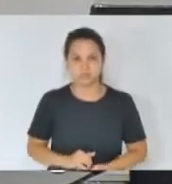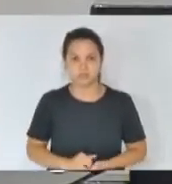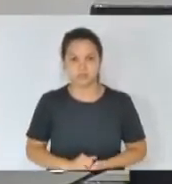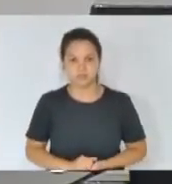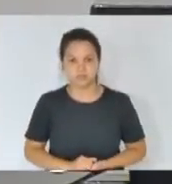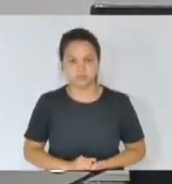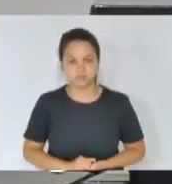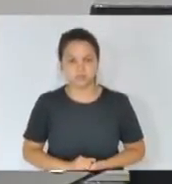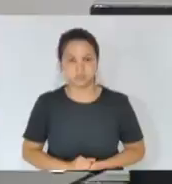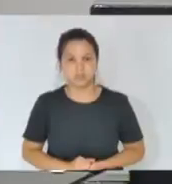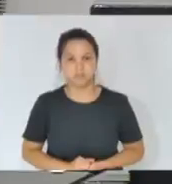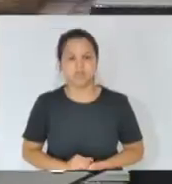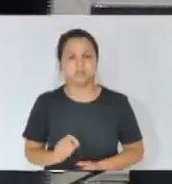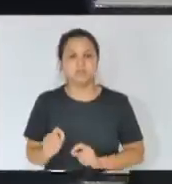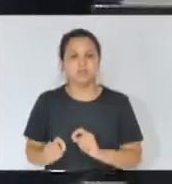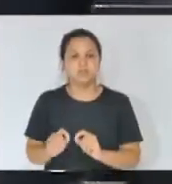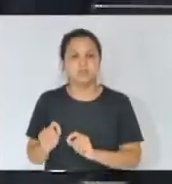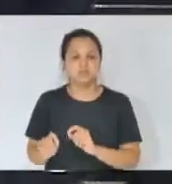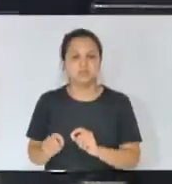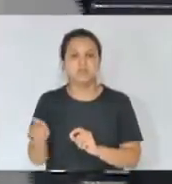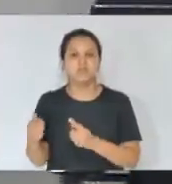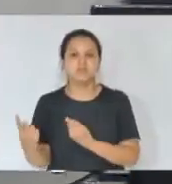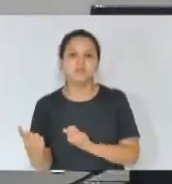O que que tem contra Itajaí?